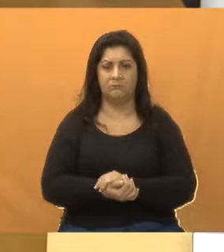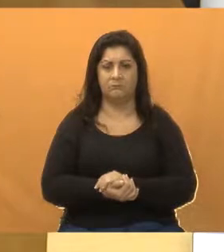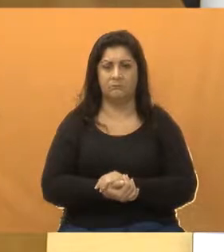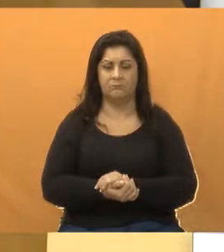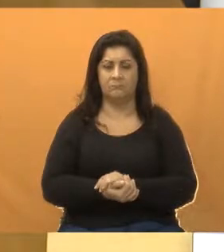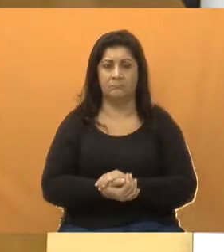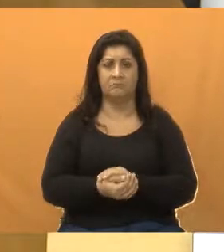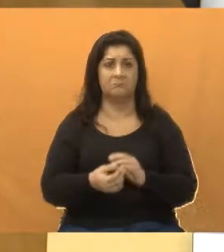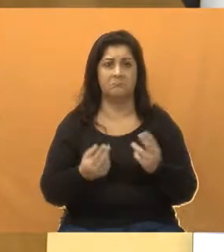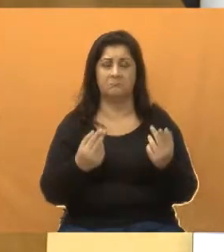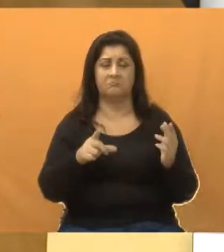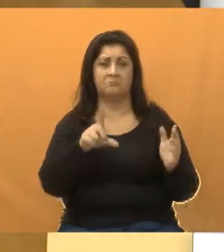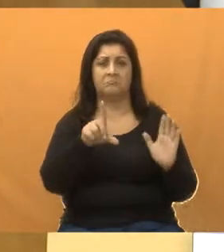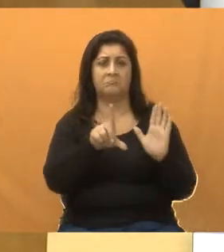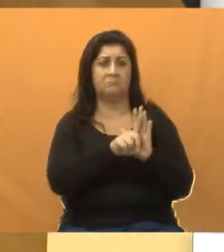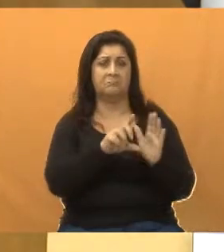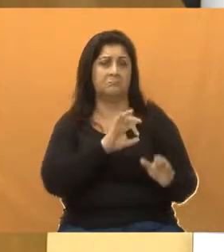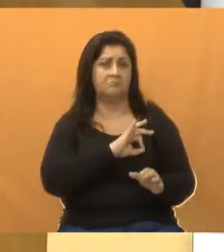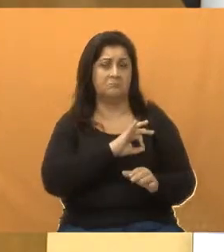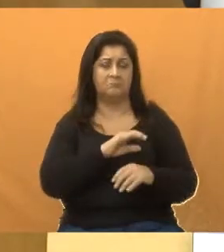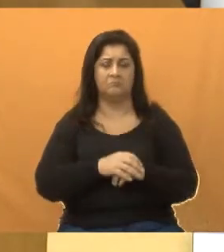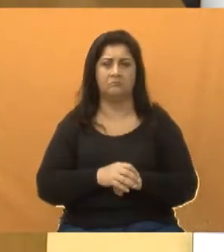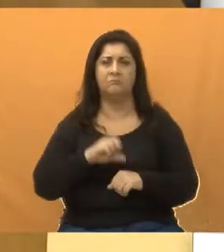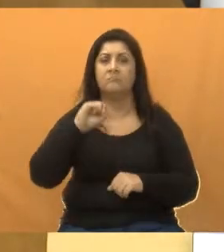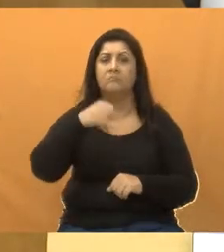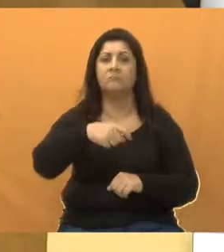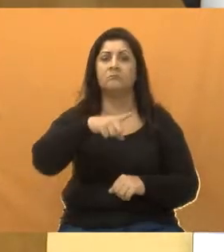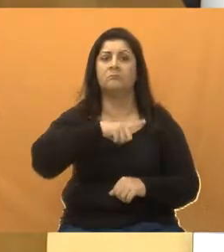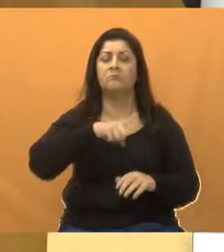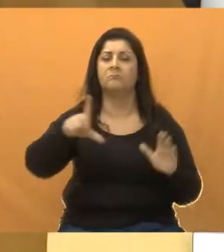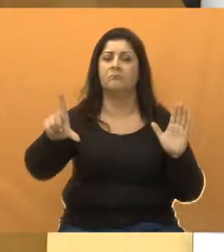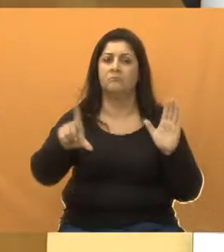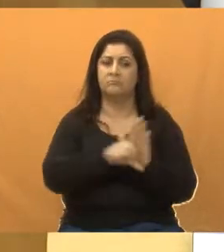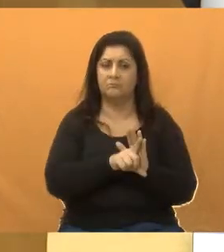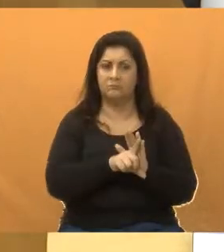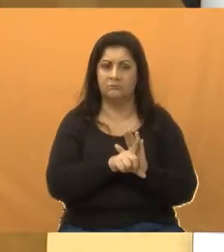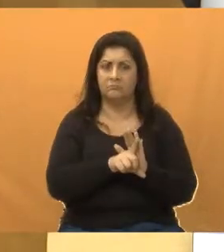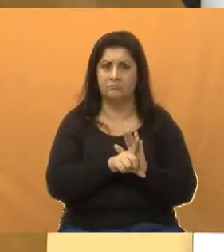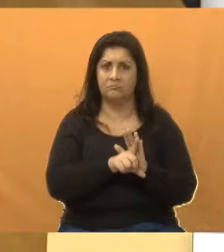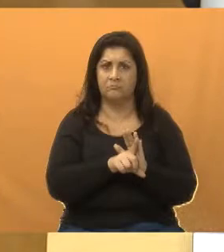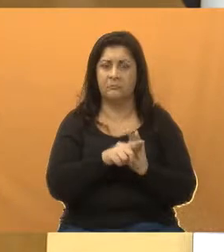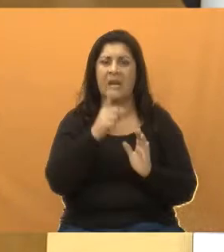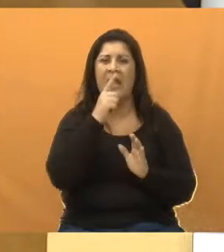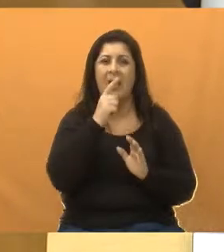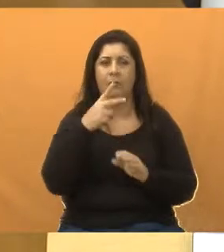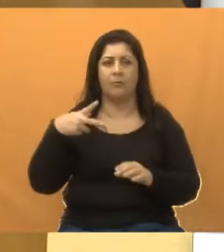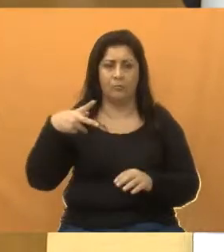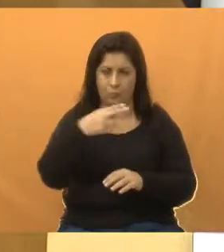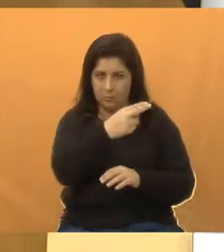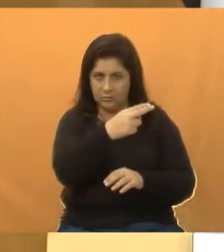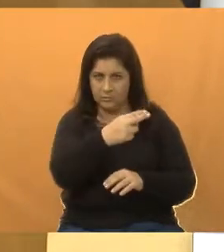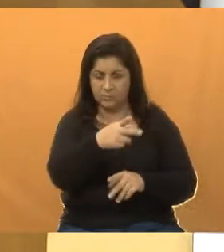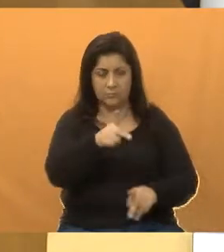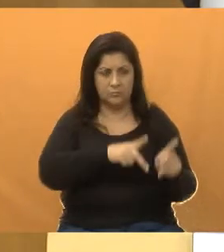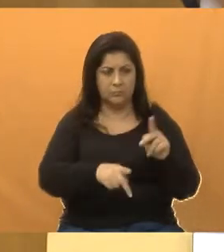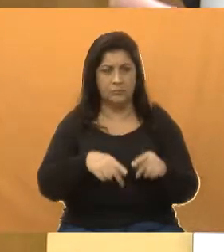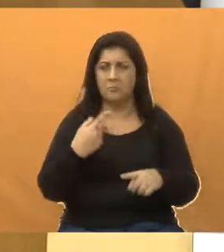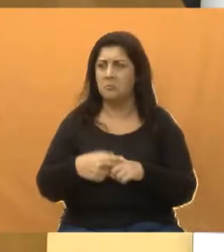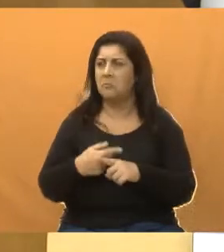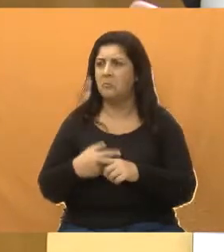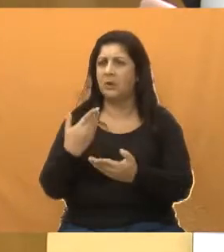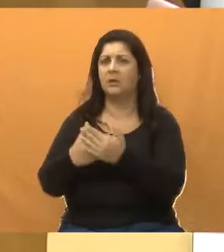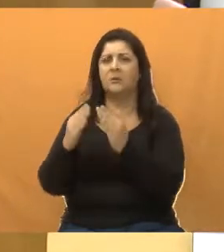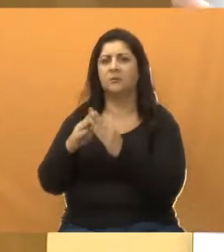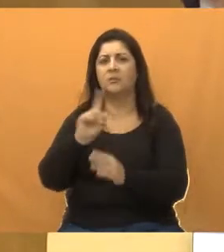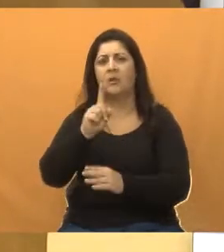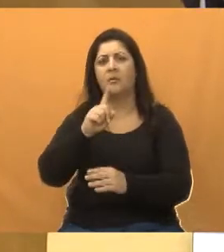polícia. Se existe lei de prender, não, de cortar a água dos munícipes, por que não cortou